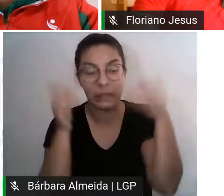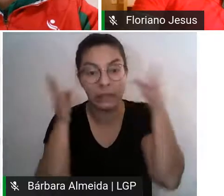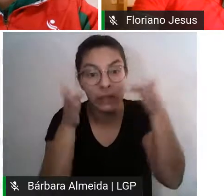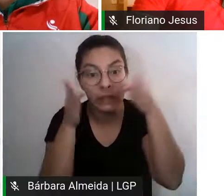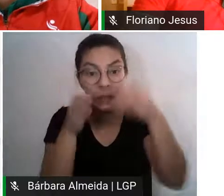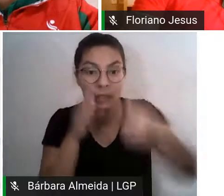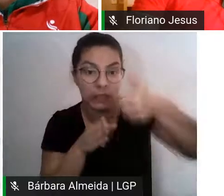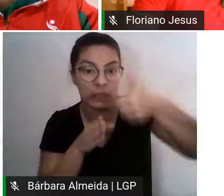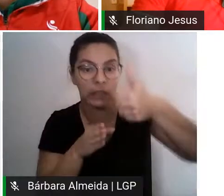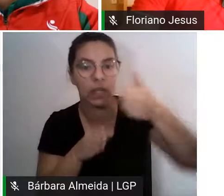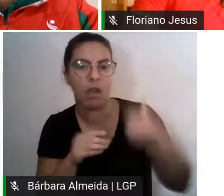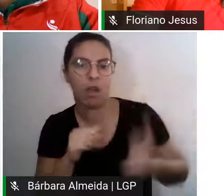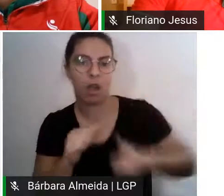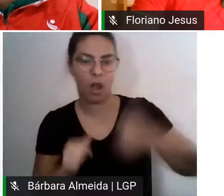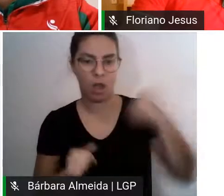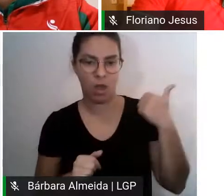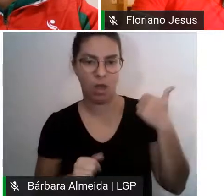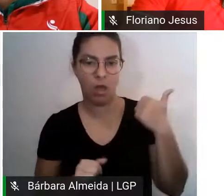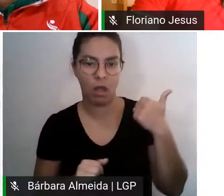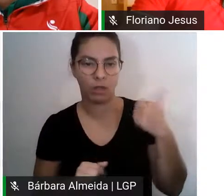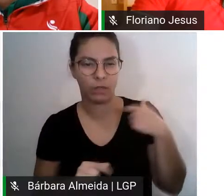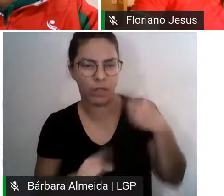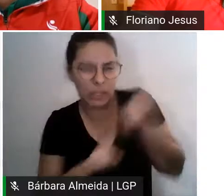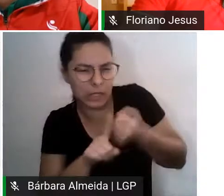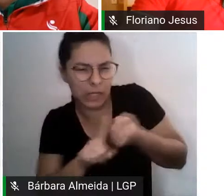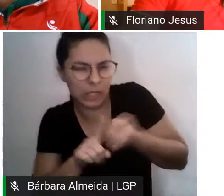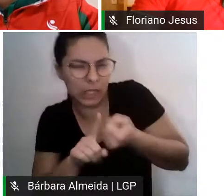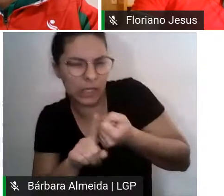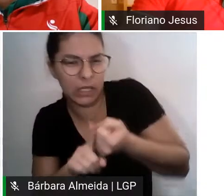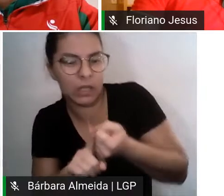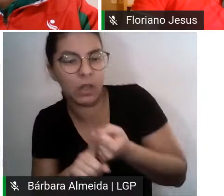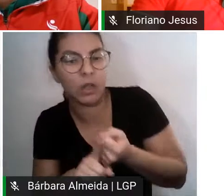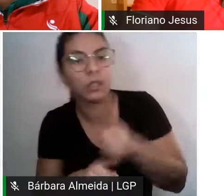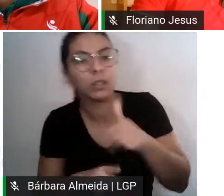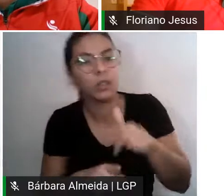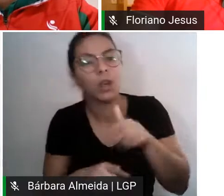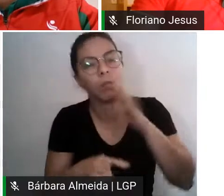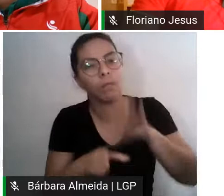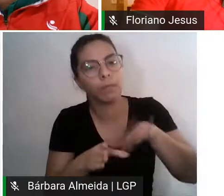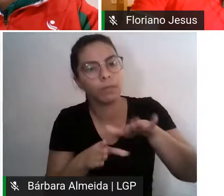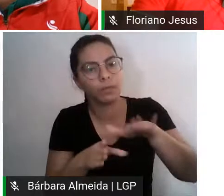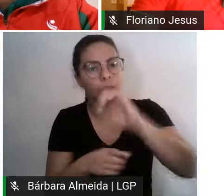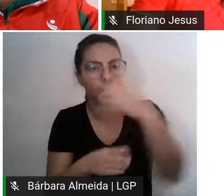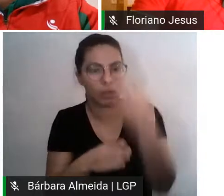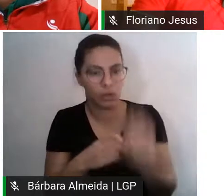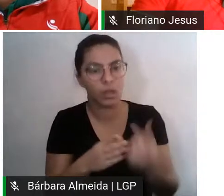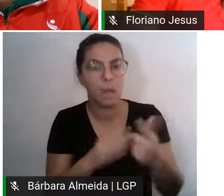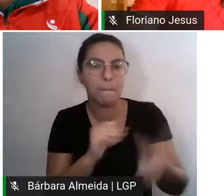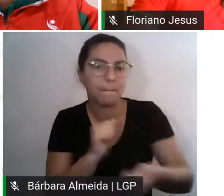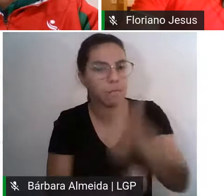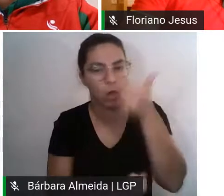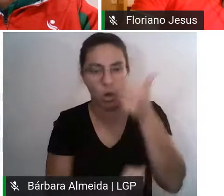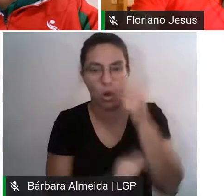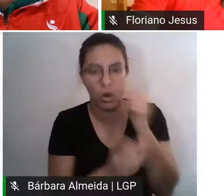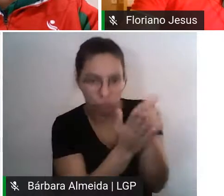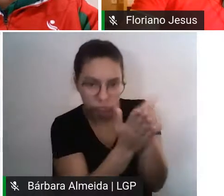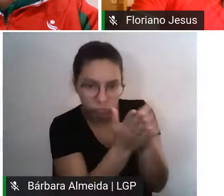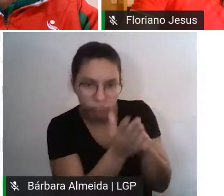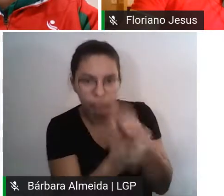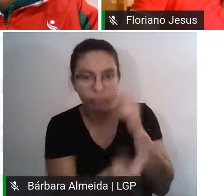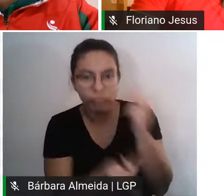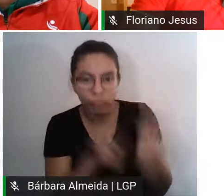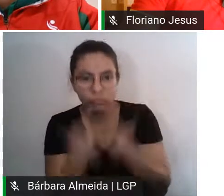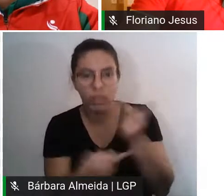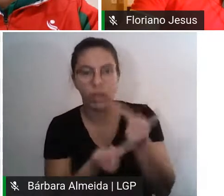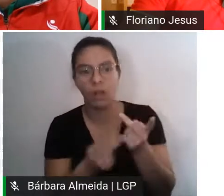tudo o que consigo. E nós temos a teoria que no basquete a melhor altura para classificar um jogador é numa final de um campeonato do